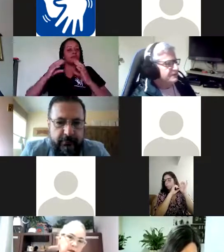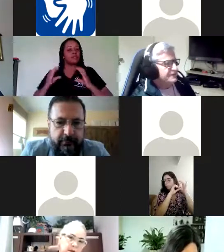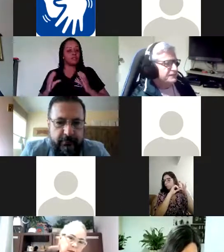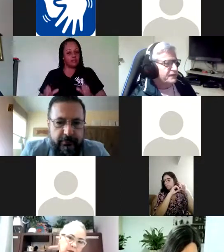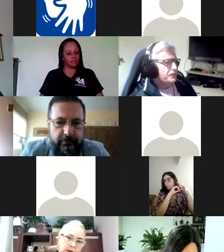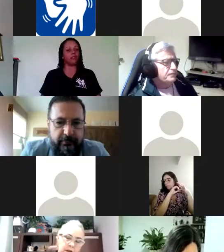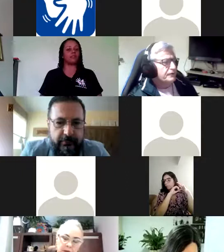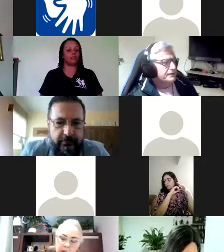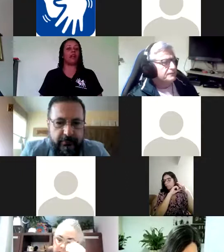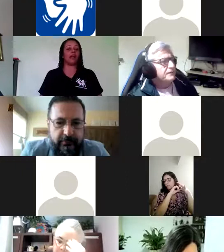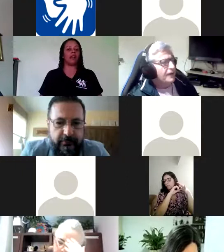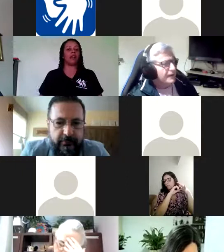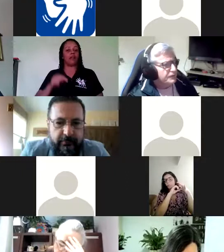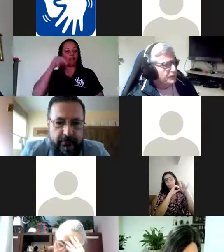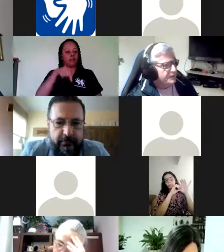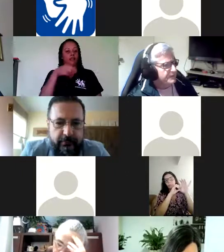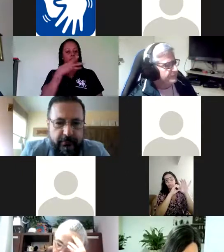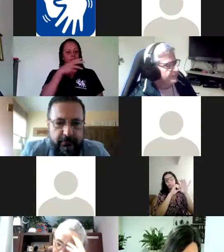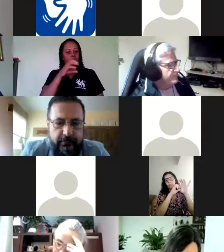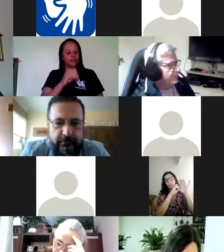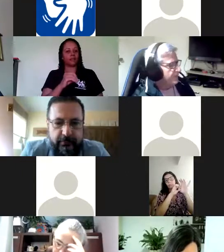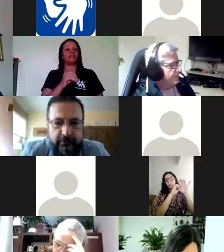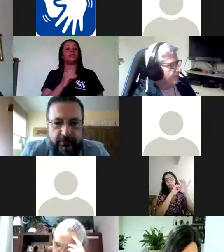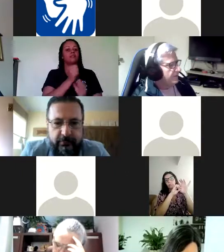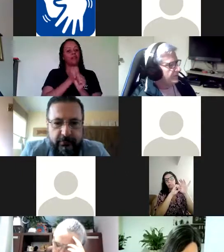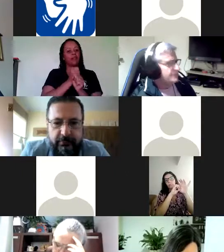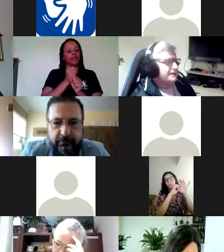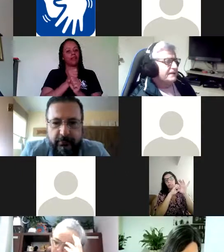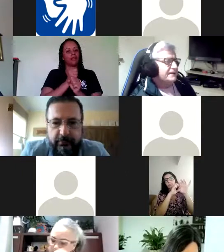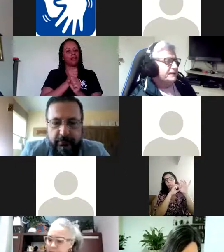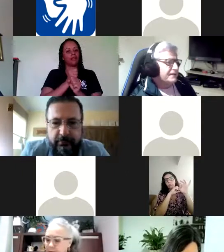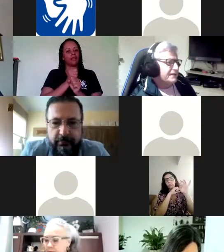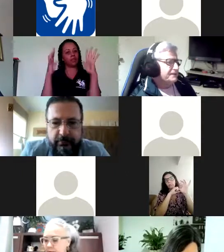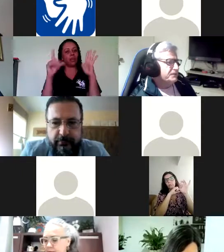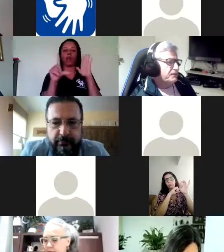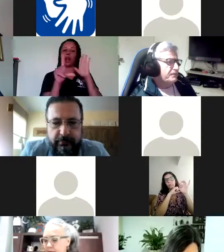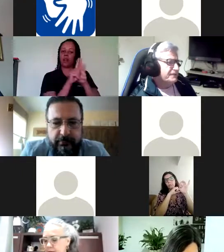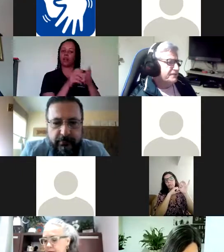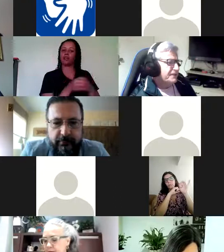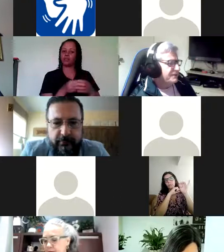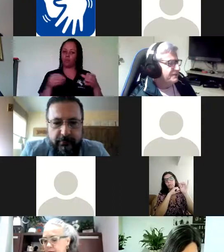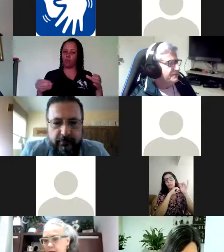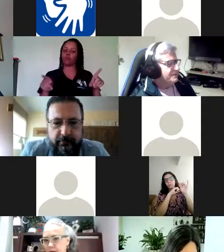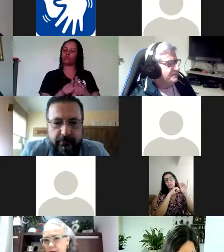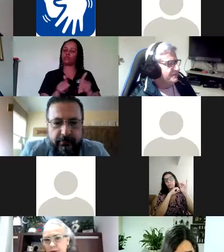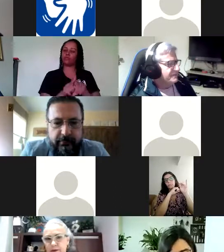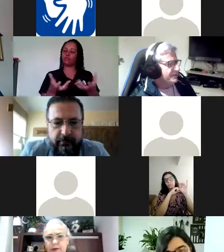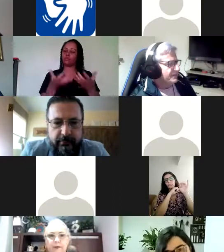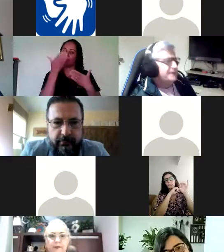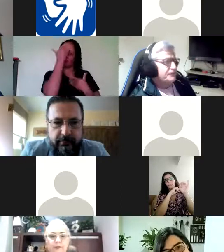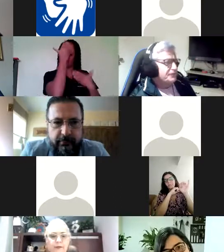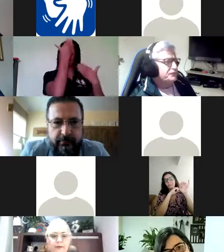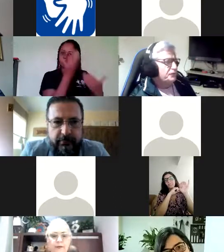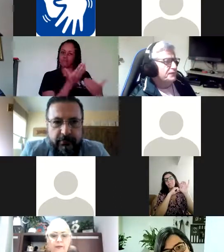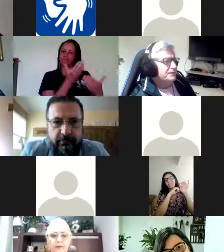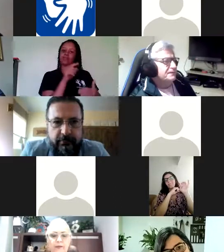nós estamos aí comemorando a Lei de Cota. Eu gostaria também de agradecer o Aparício Clemente, quando ele